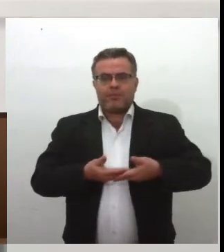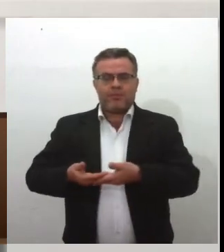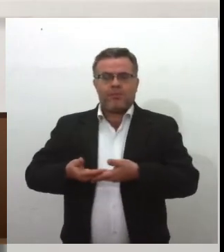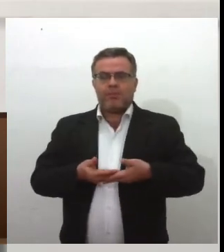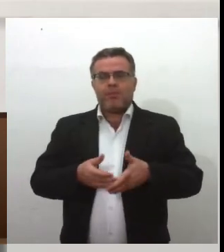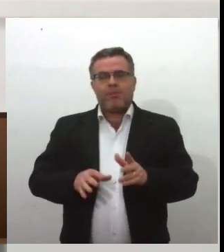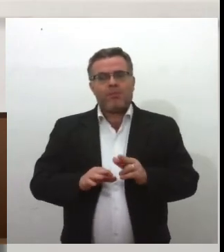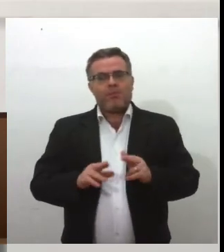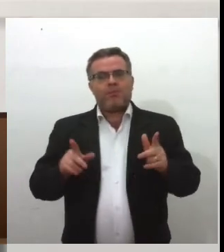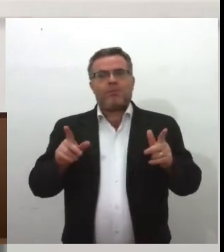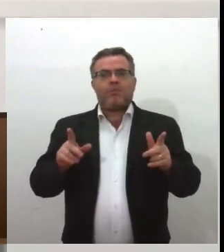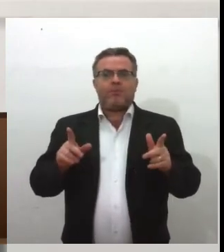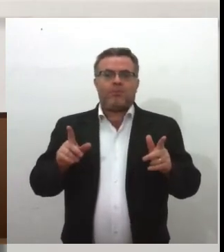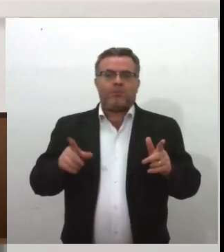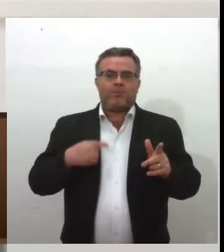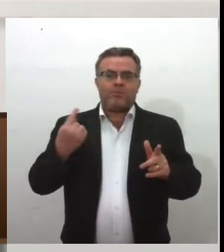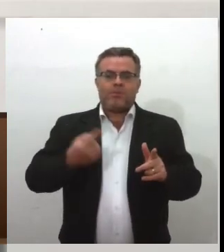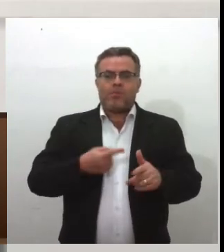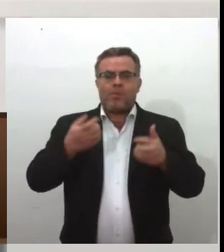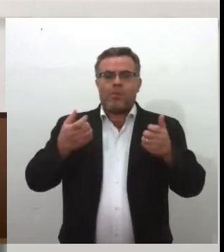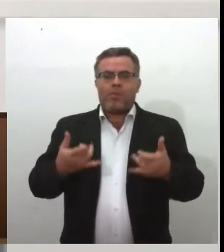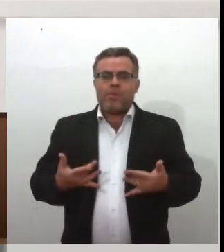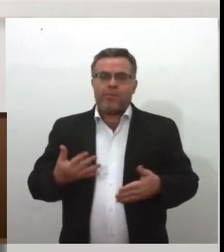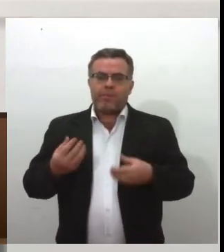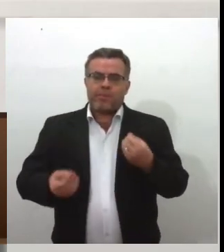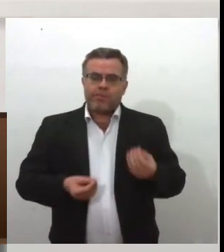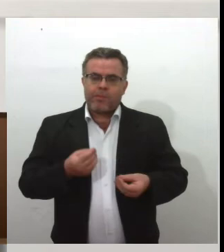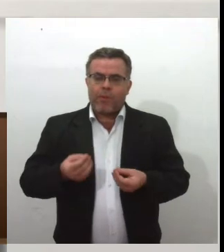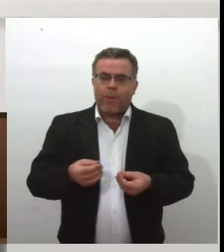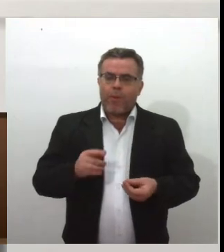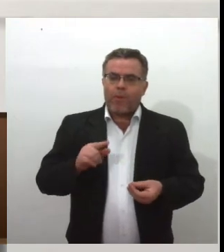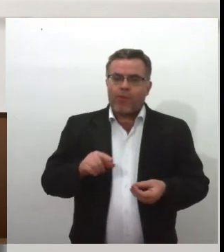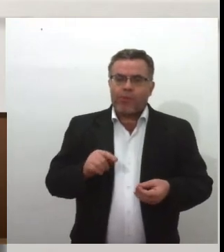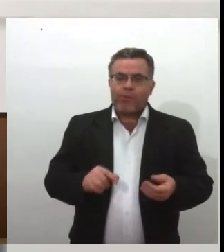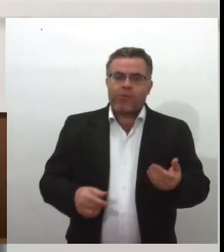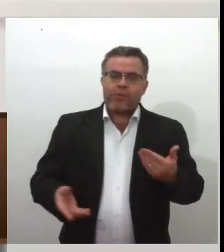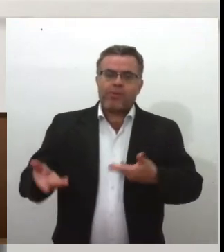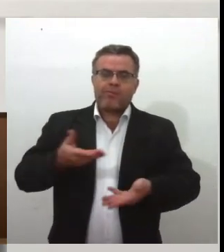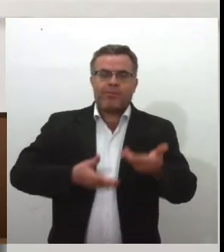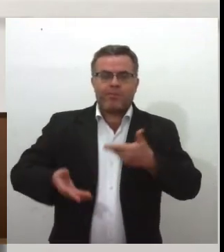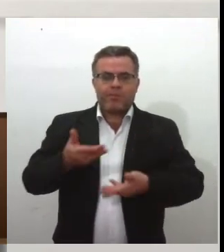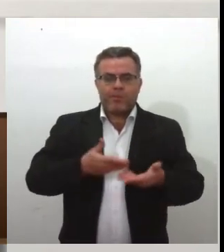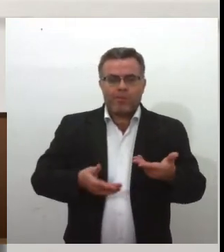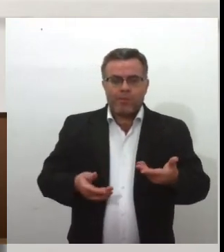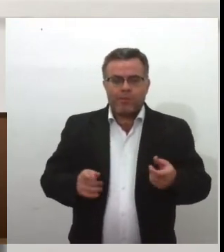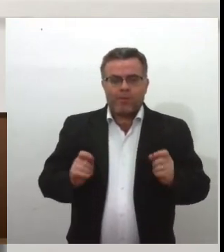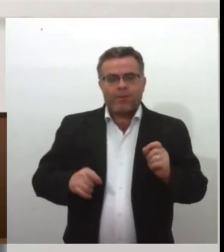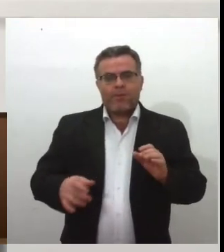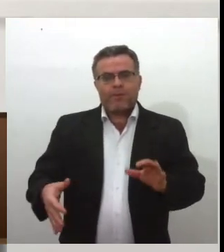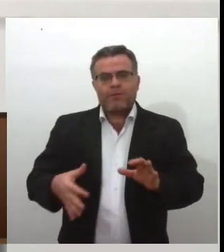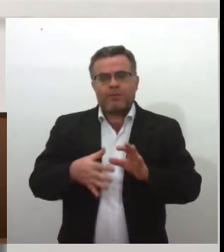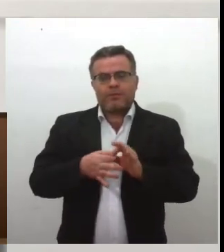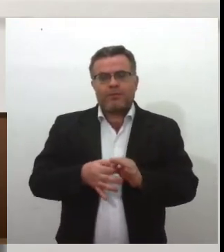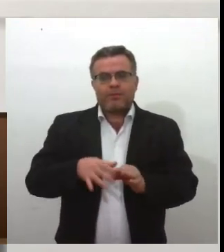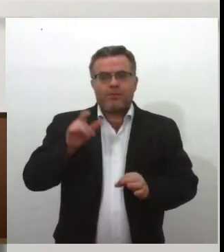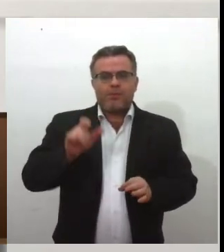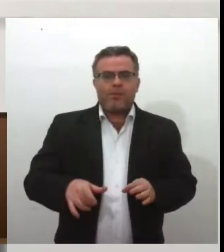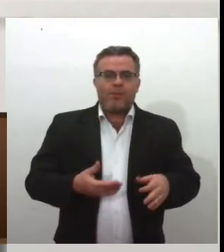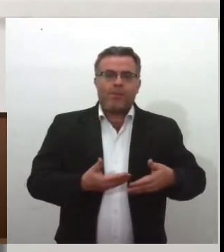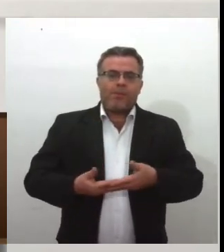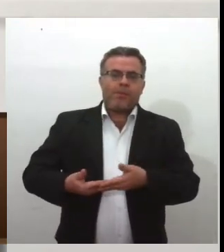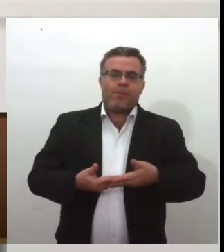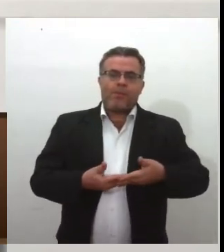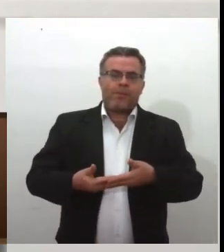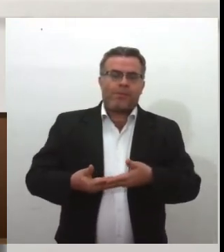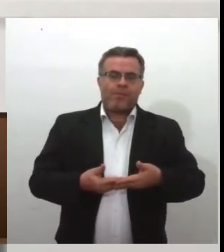interessante para a gente falar, né, que desenvolve essa relação de cuidado, essa conexão com o bebê, onde você